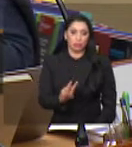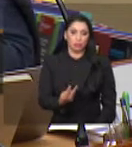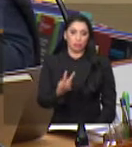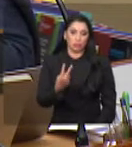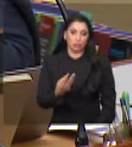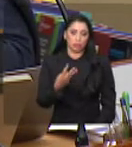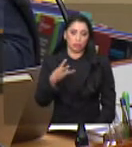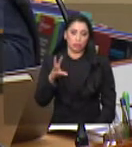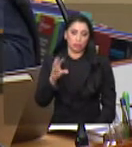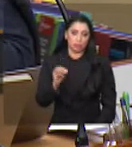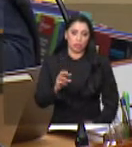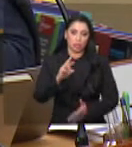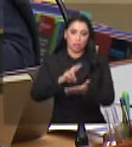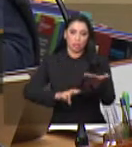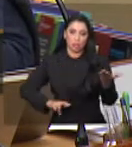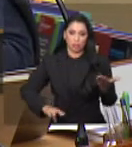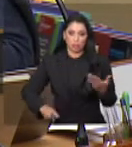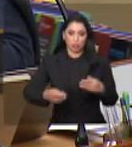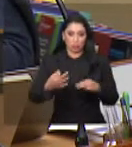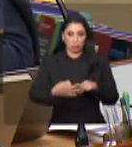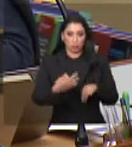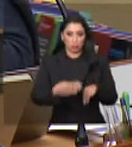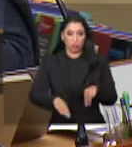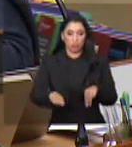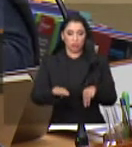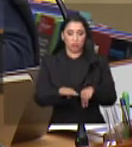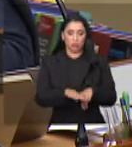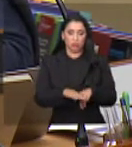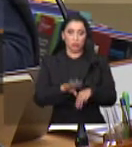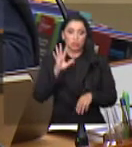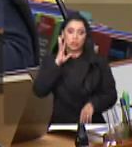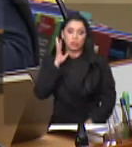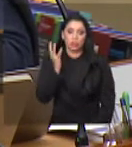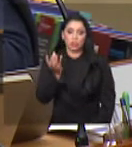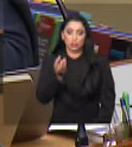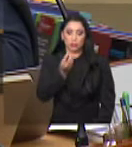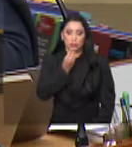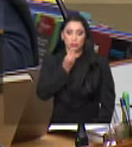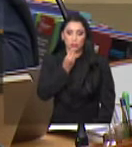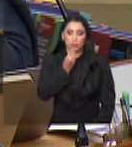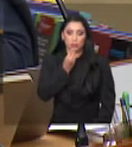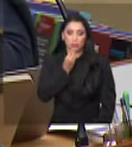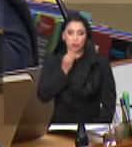4230 sobre a relatoria do Ministro Dias no